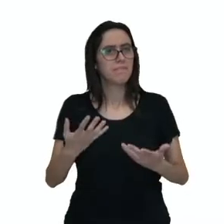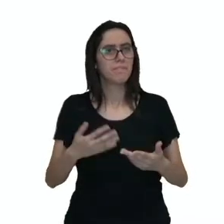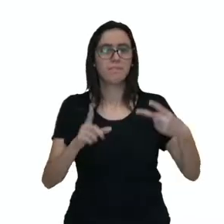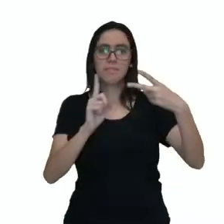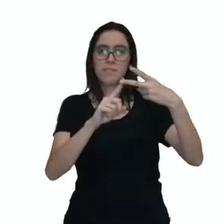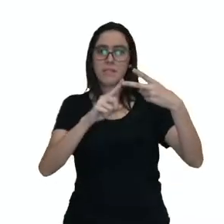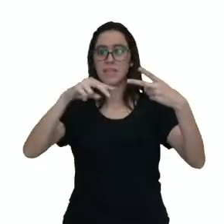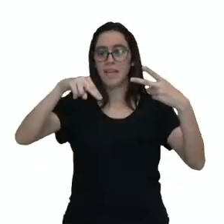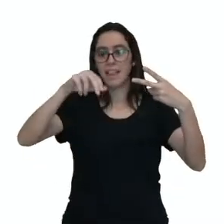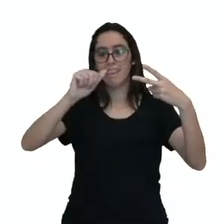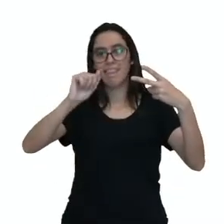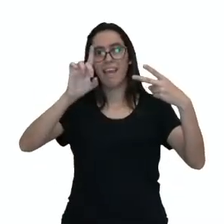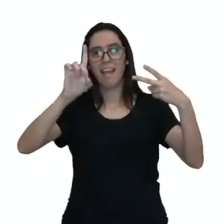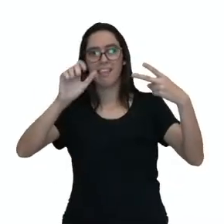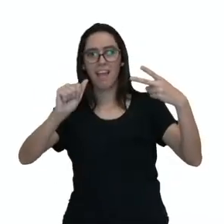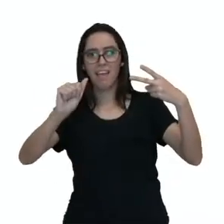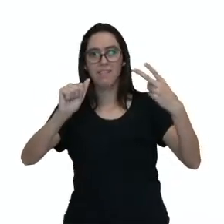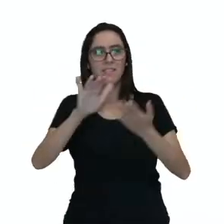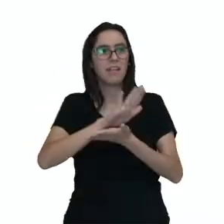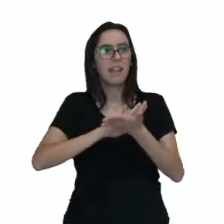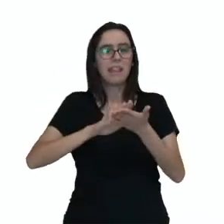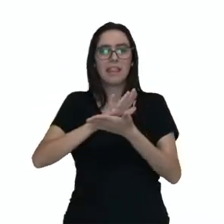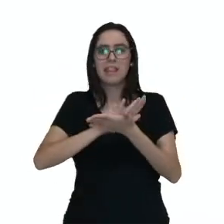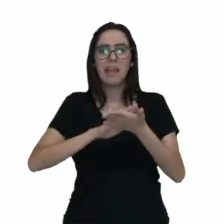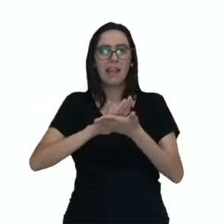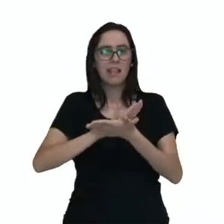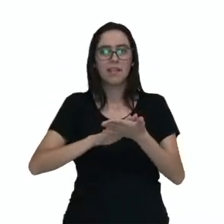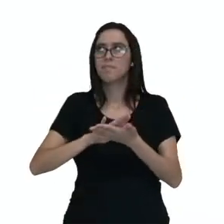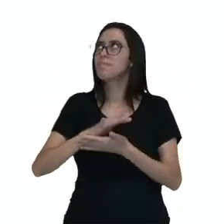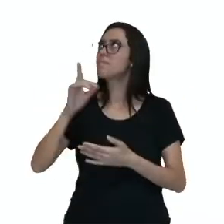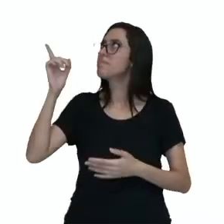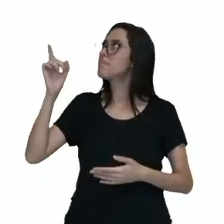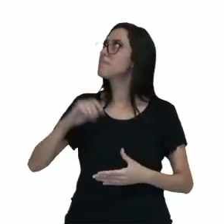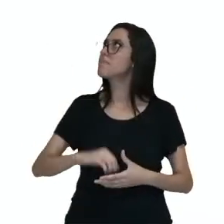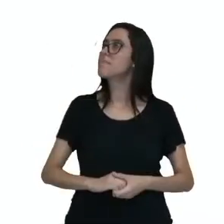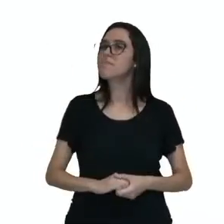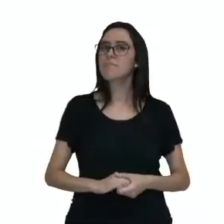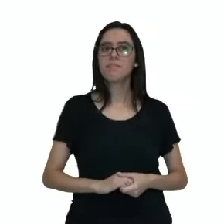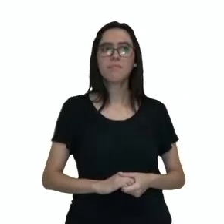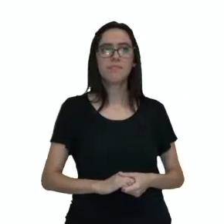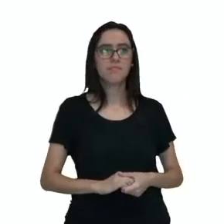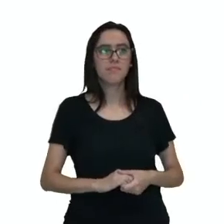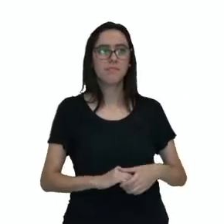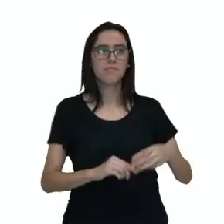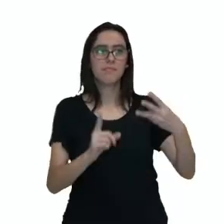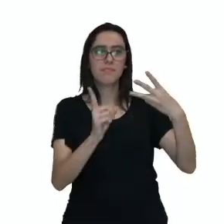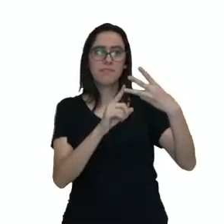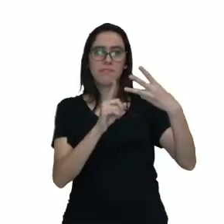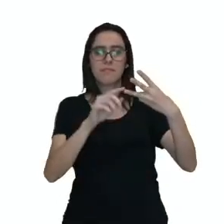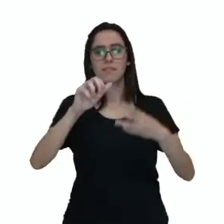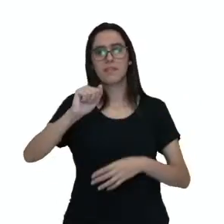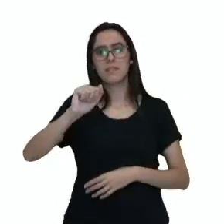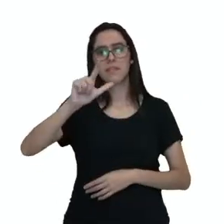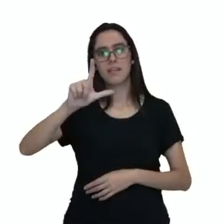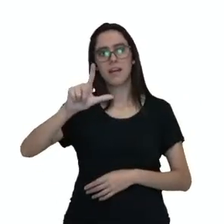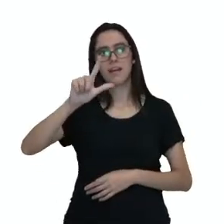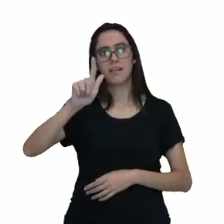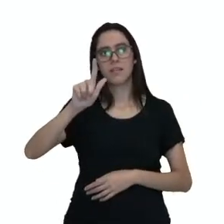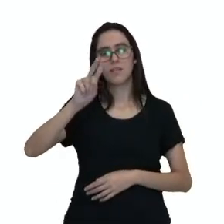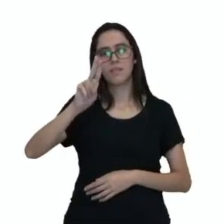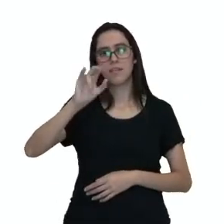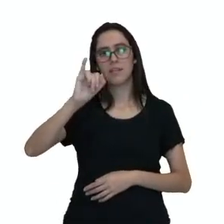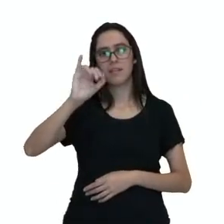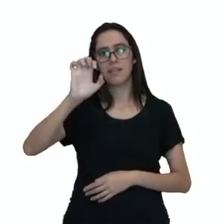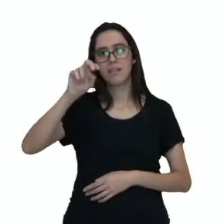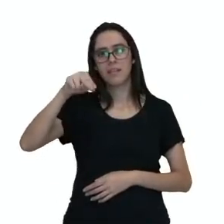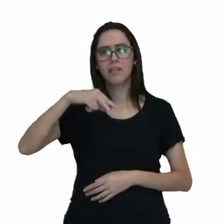bueno. Nada me parece bom. Ha visto alguém detrás de la puerta. Vi alguém atrás